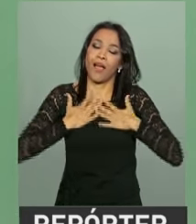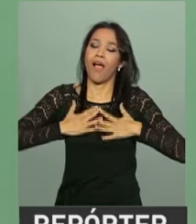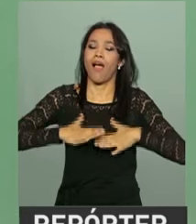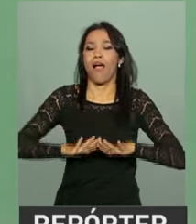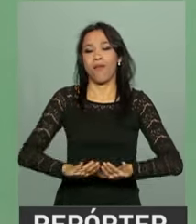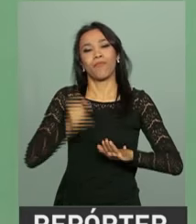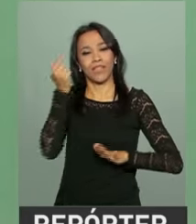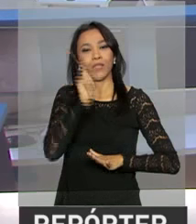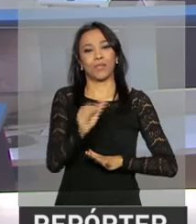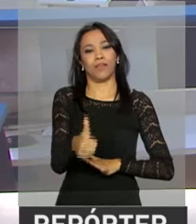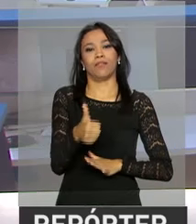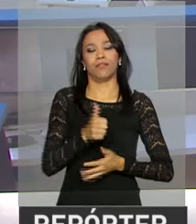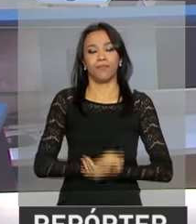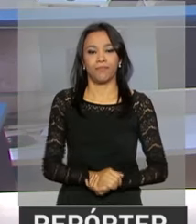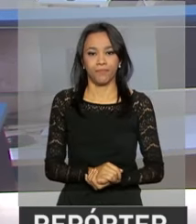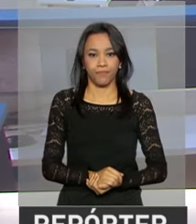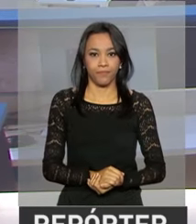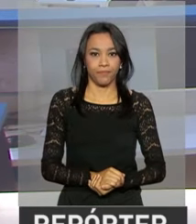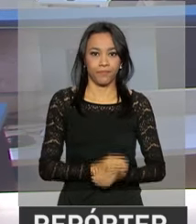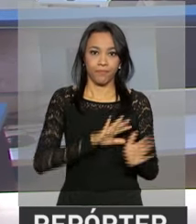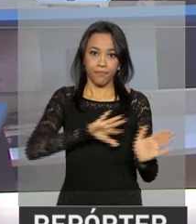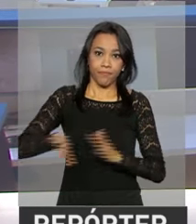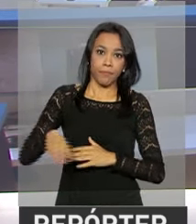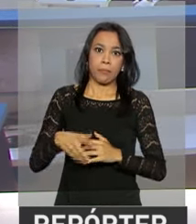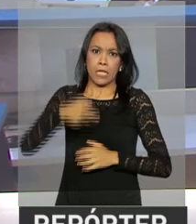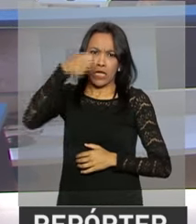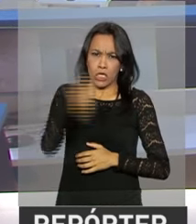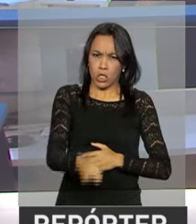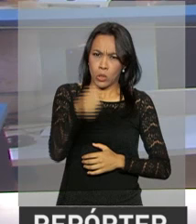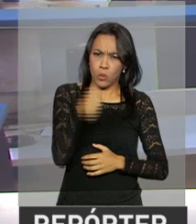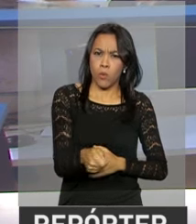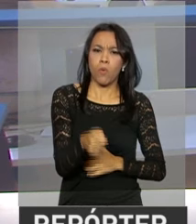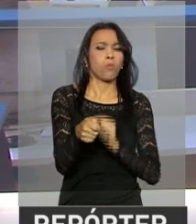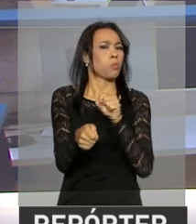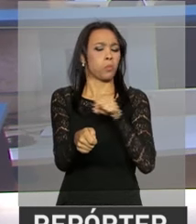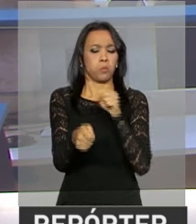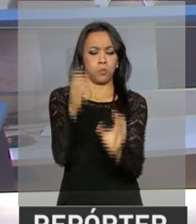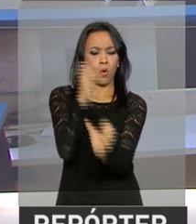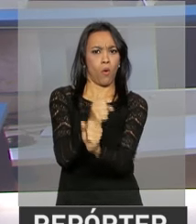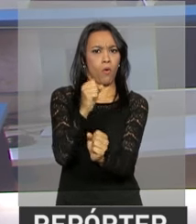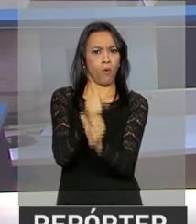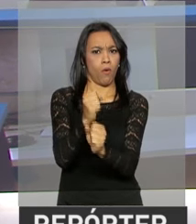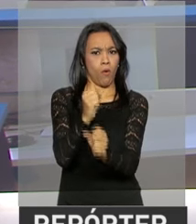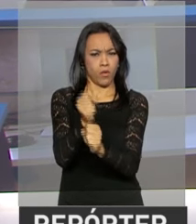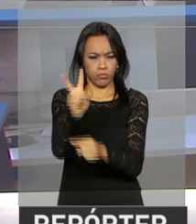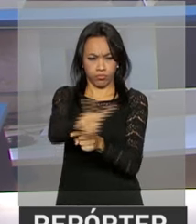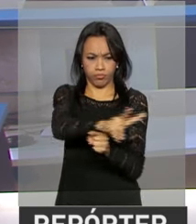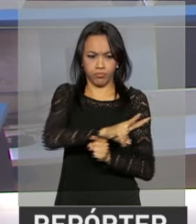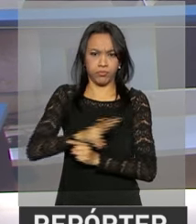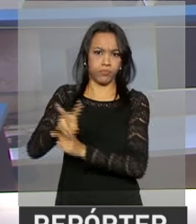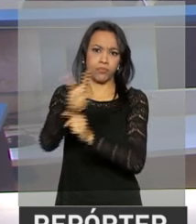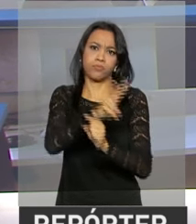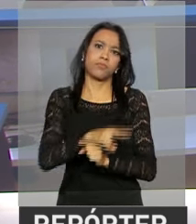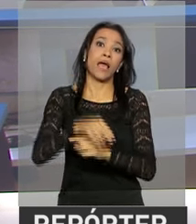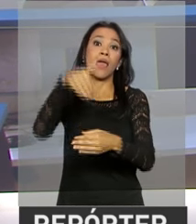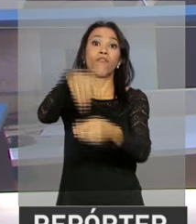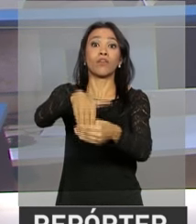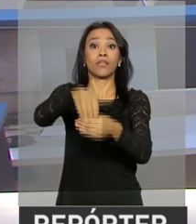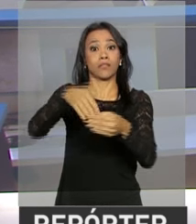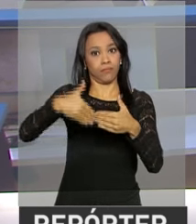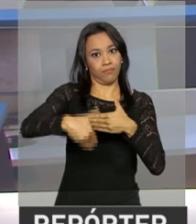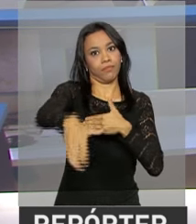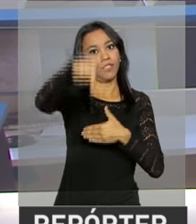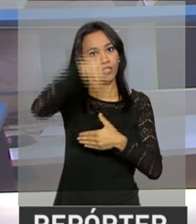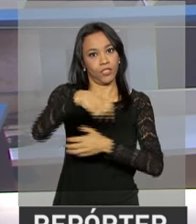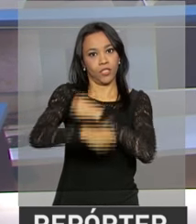para dar tudo certo mais Rigor na prestação de contas das eleições deste ano uma parceria entre a Receita Federal e